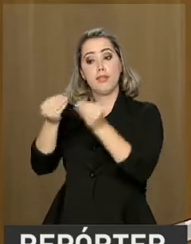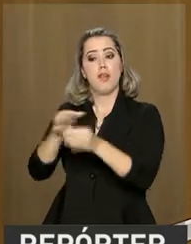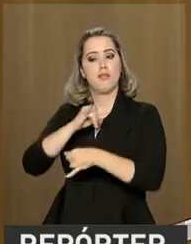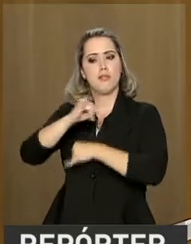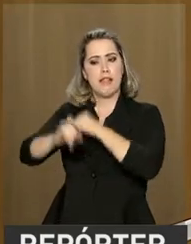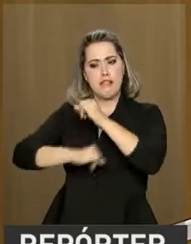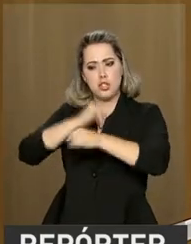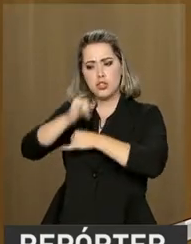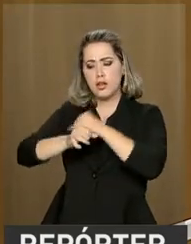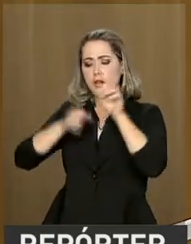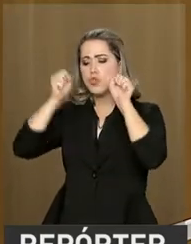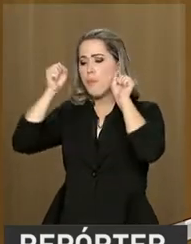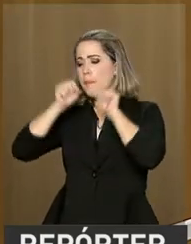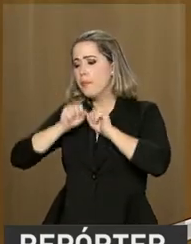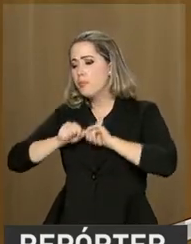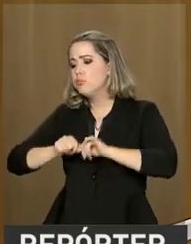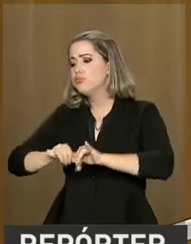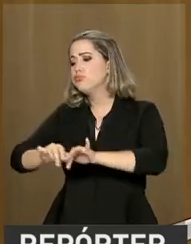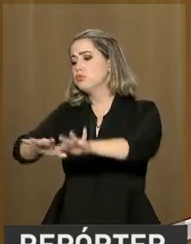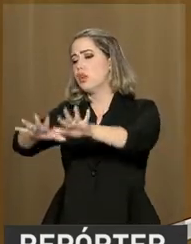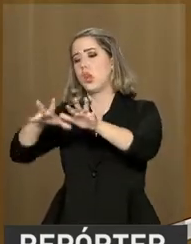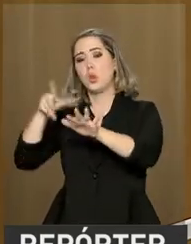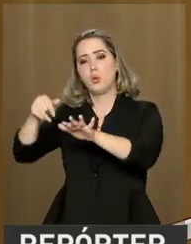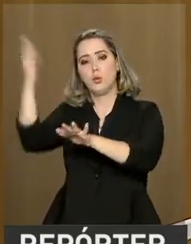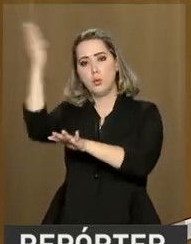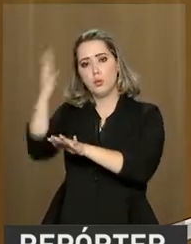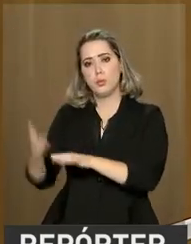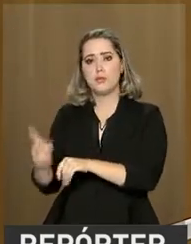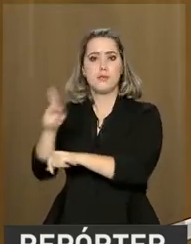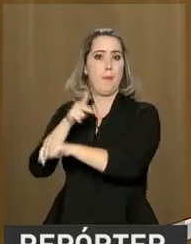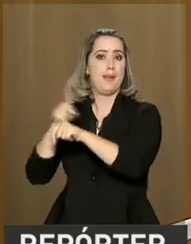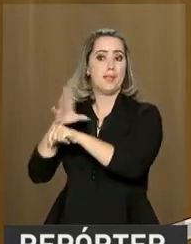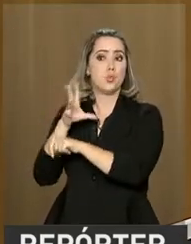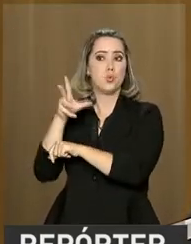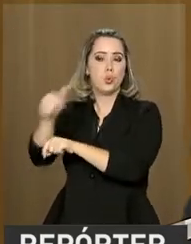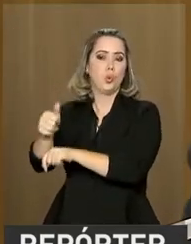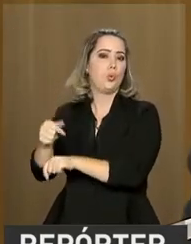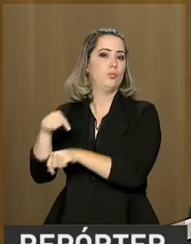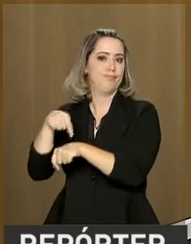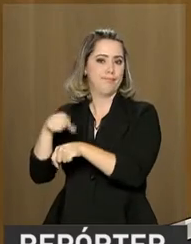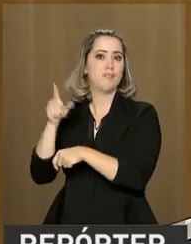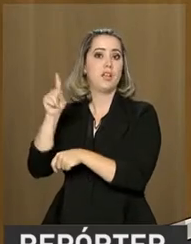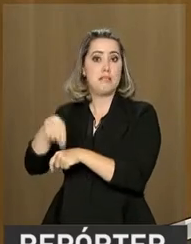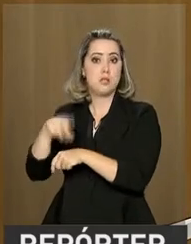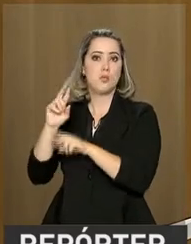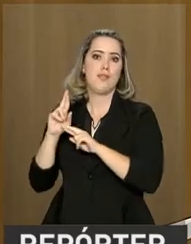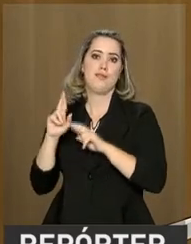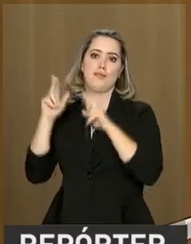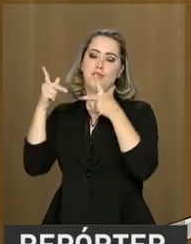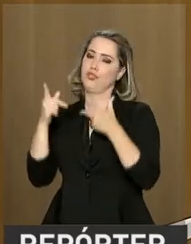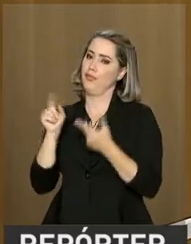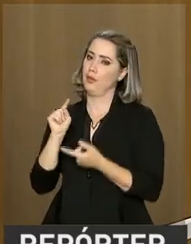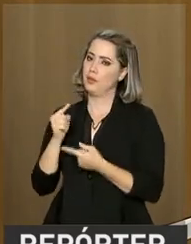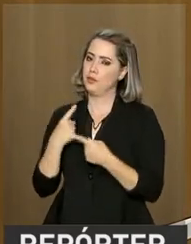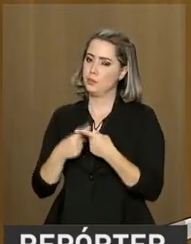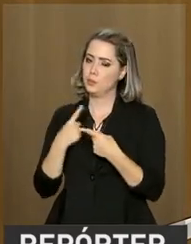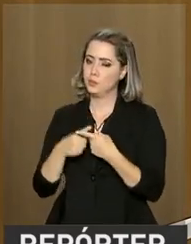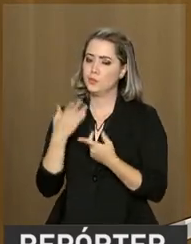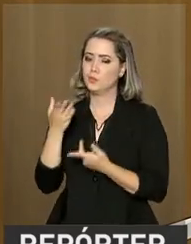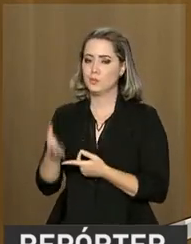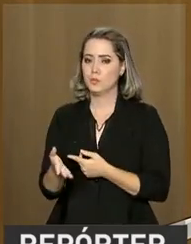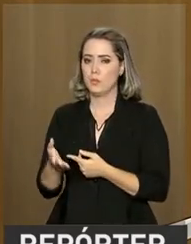espalhar banda larga por todo o território nacional isso vai fazer a diferença vai fazer a diferença